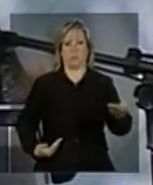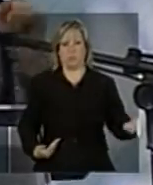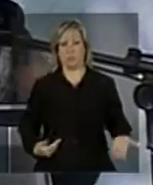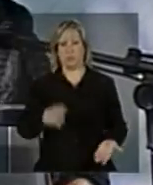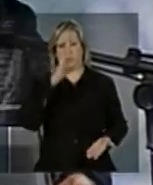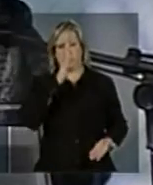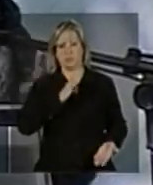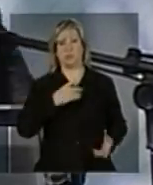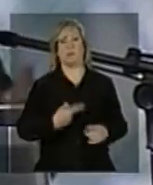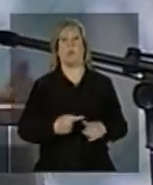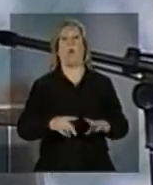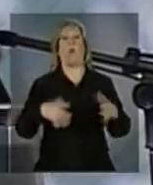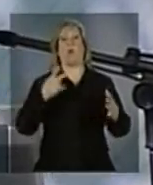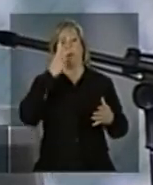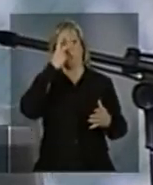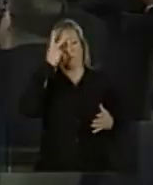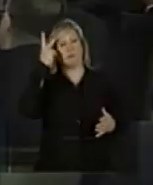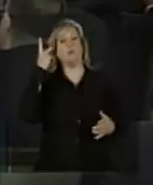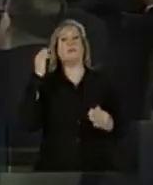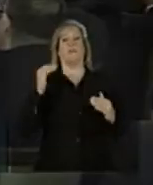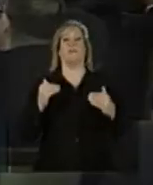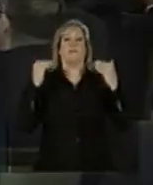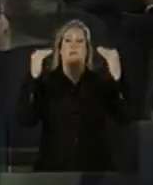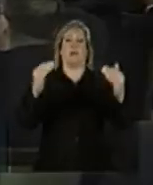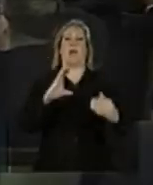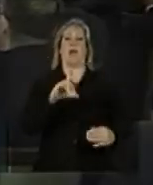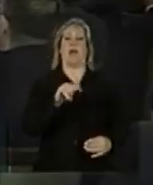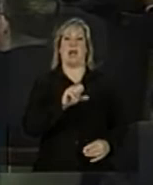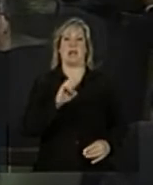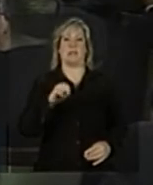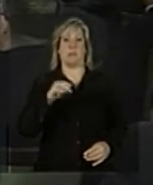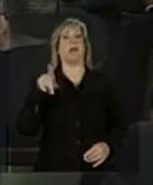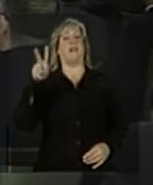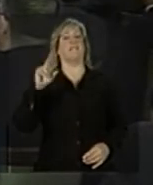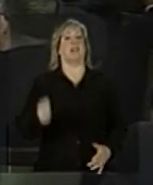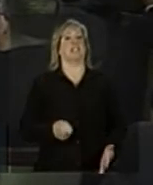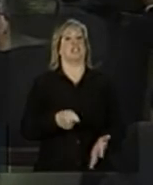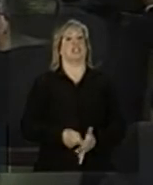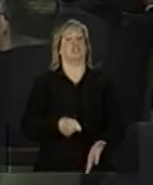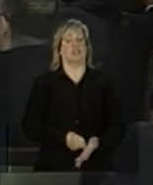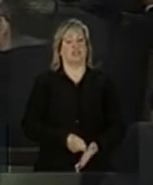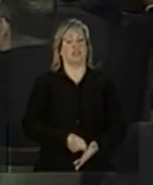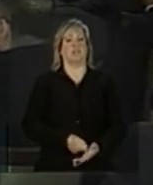Quando a população vai para a classe média, ela vai exigir